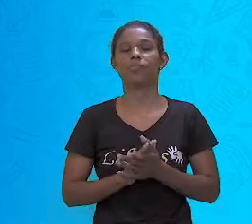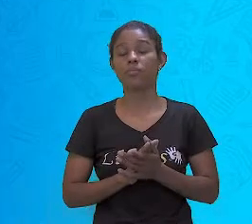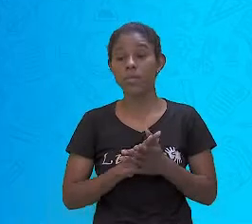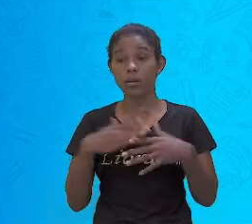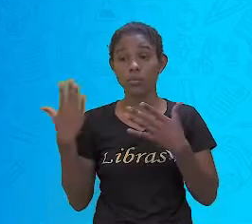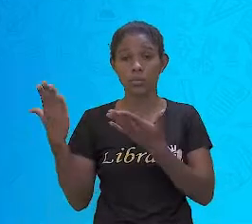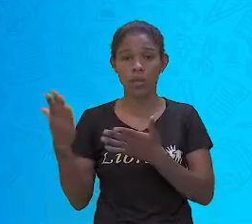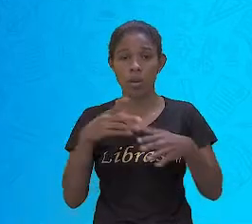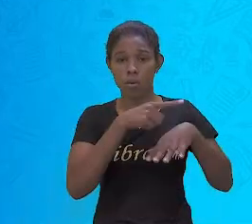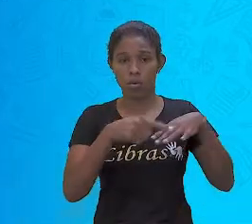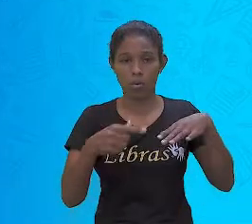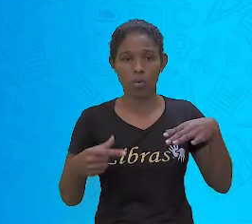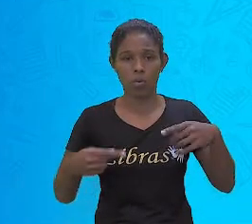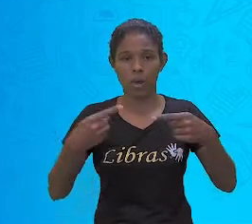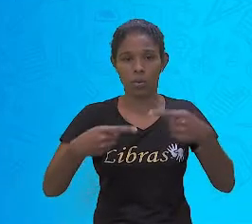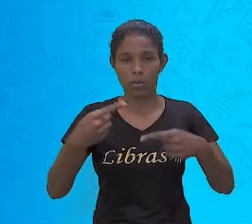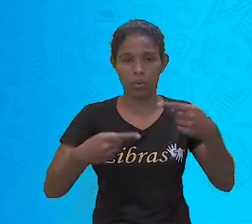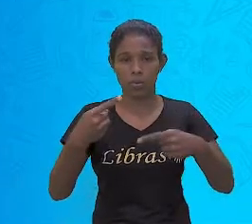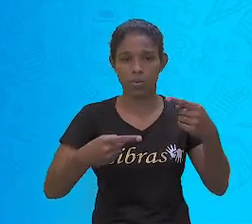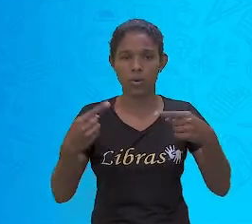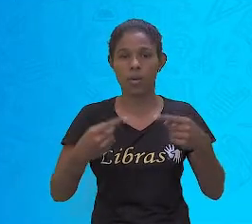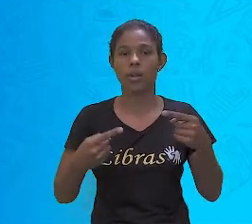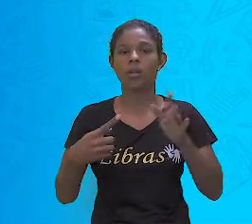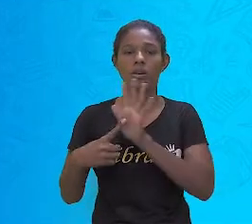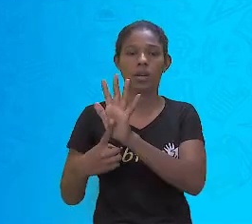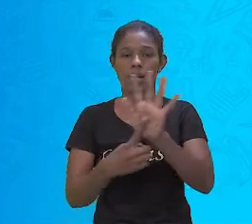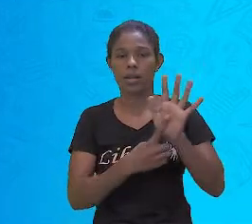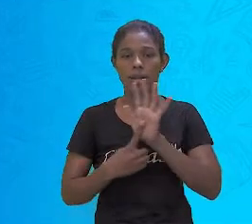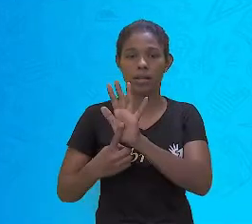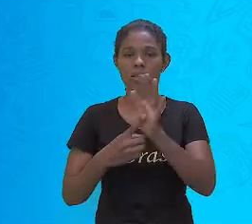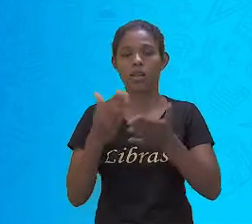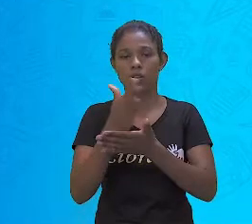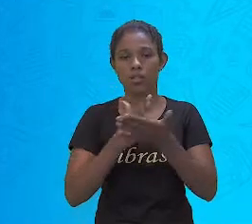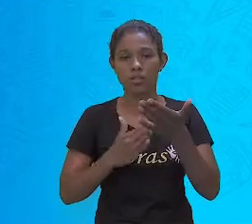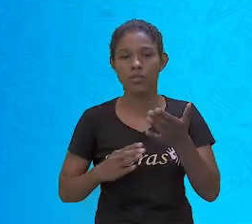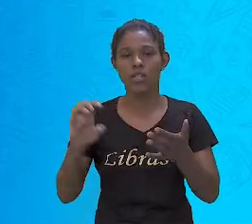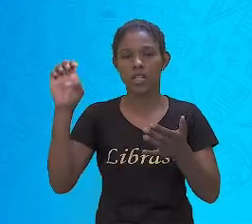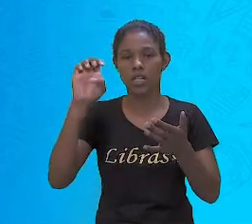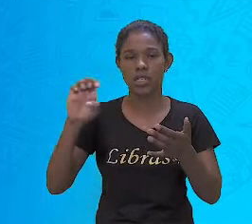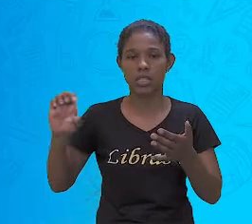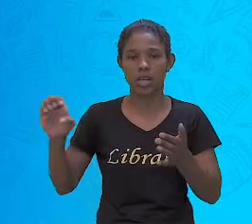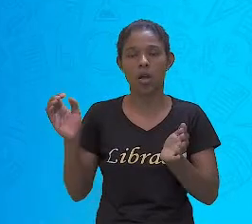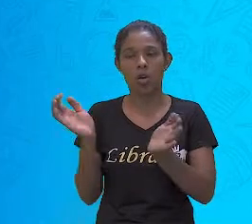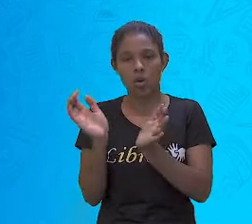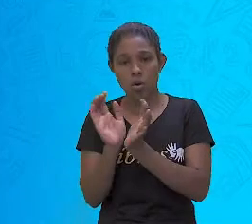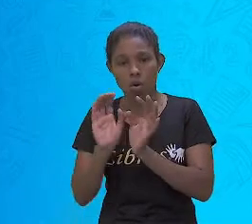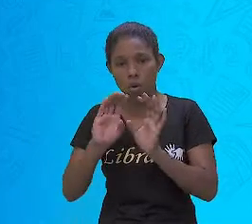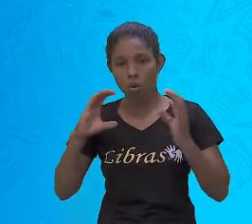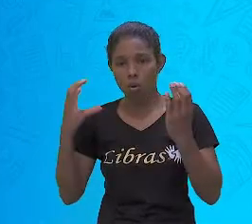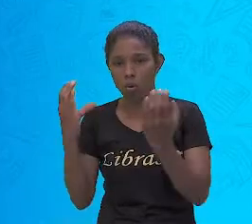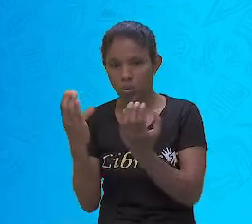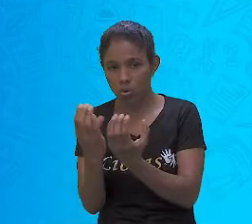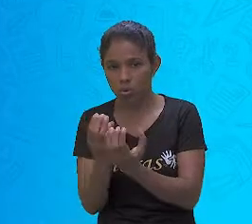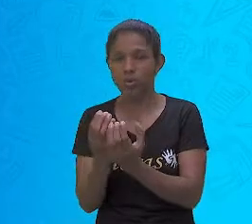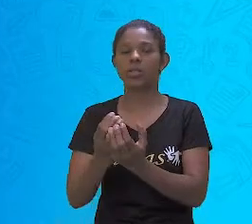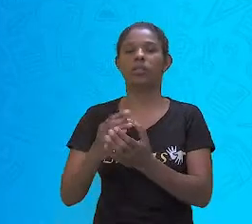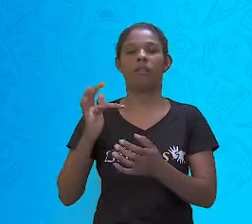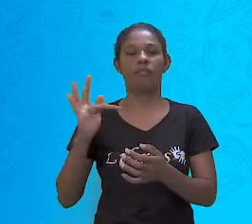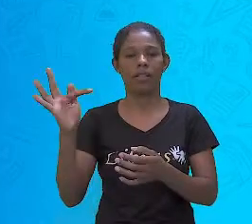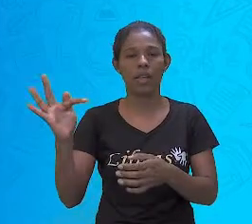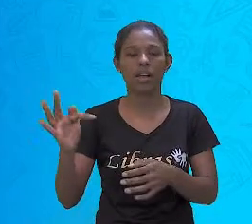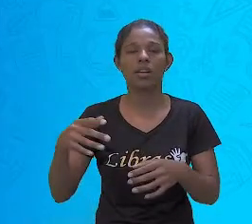é a representação cartográfica que divide o país em estados ou unidades federativas, capitais, cidades